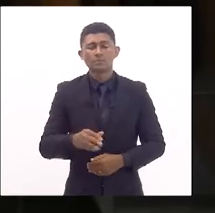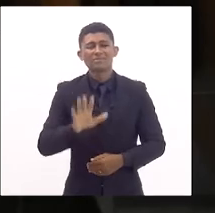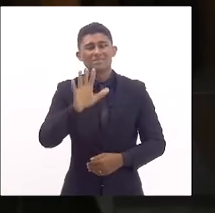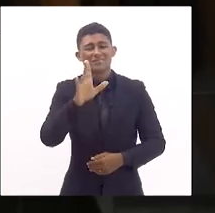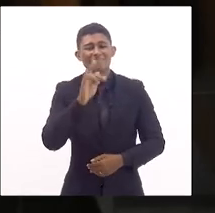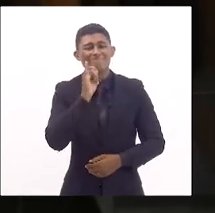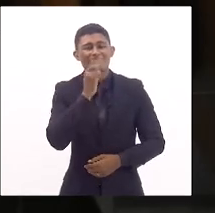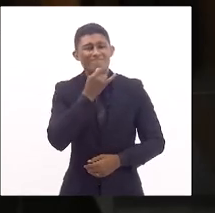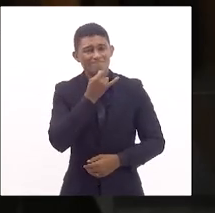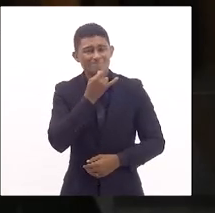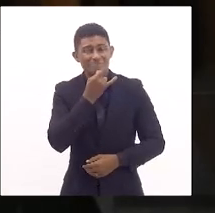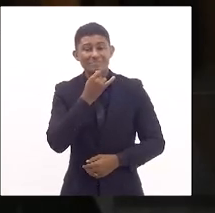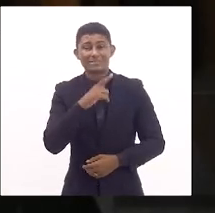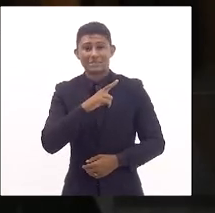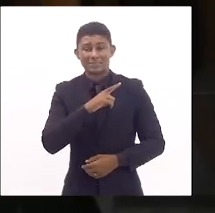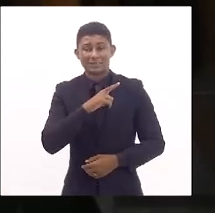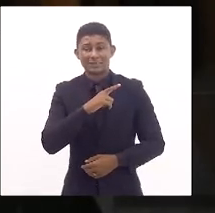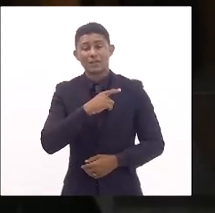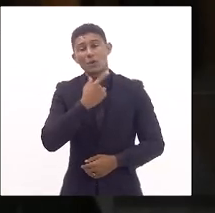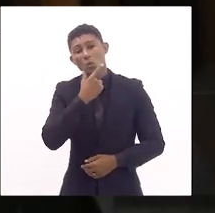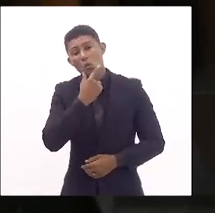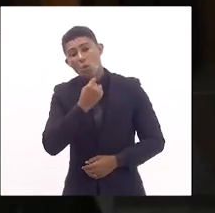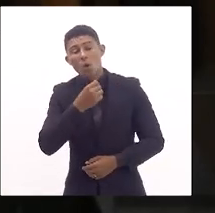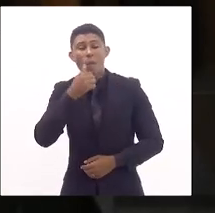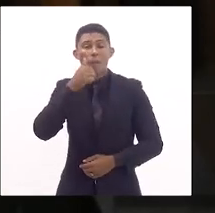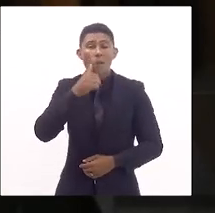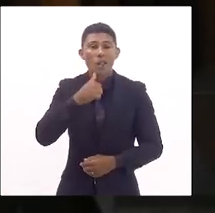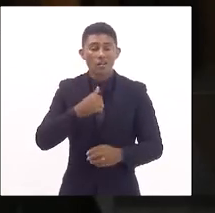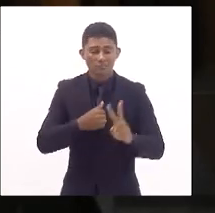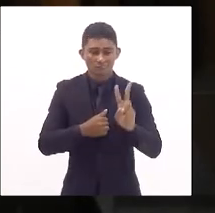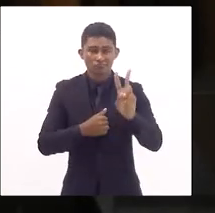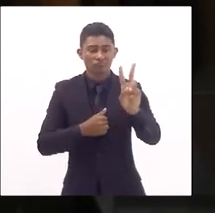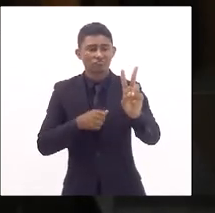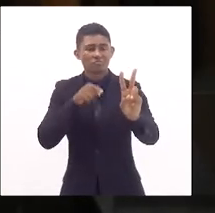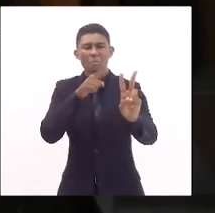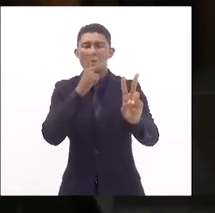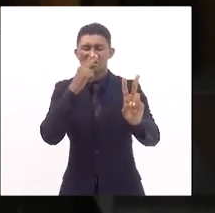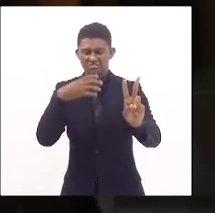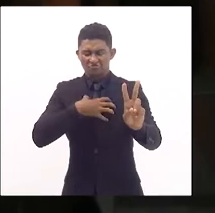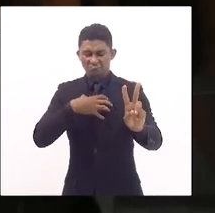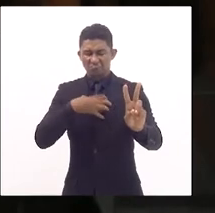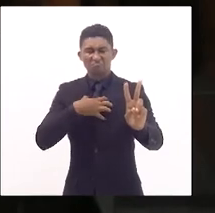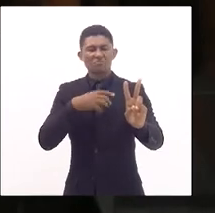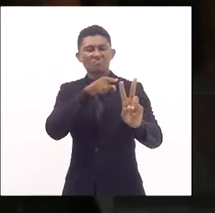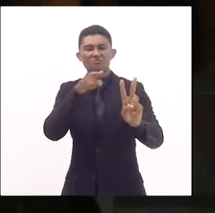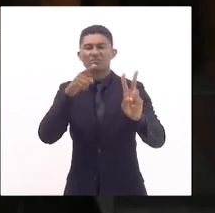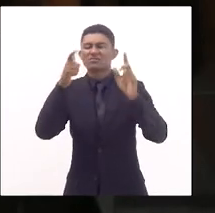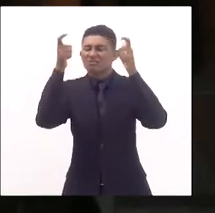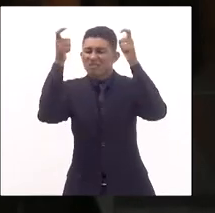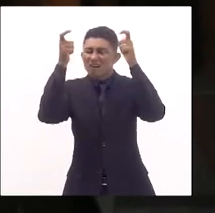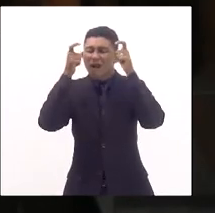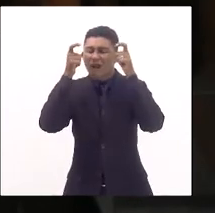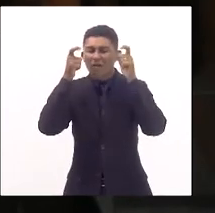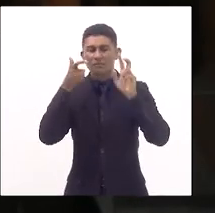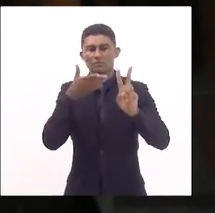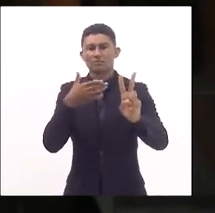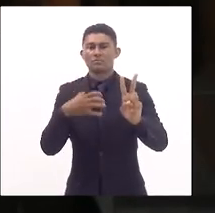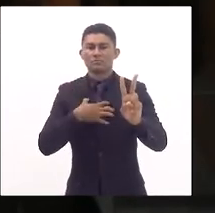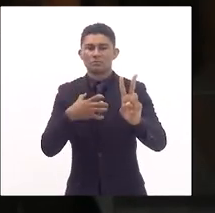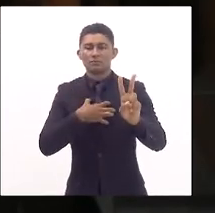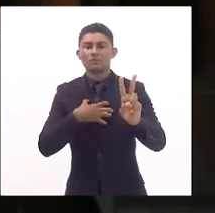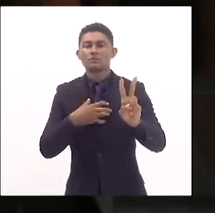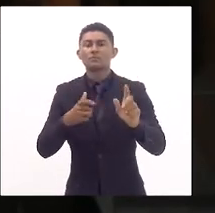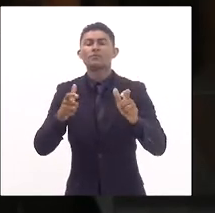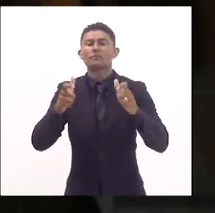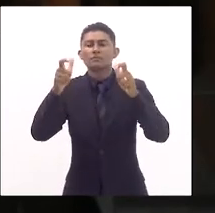nós temos um casal um casal que se sente o casal real E aí em